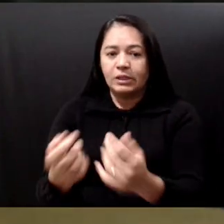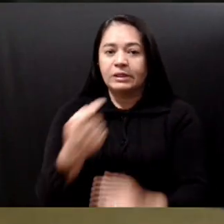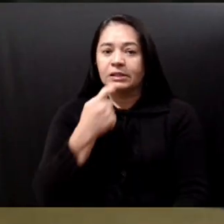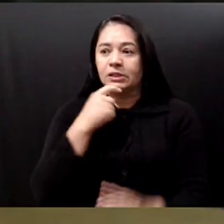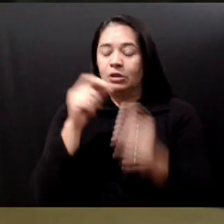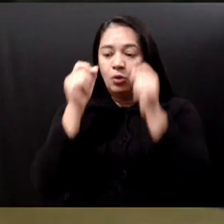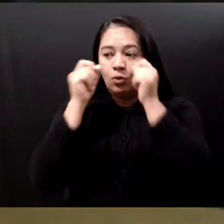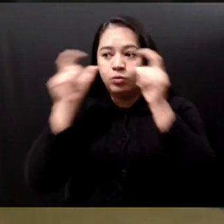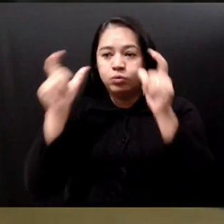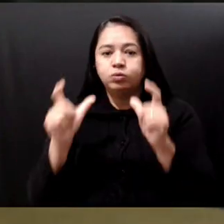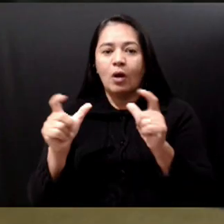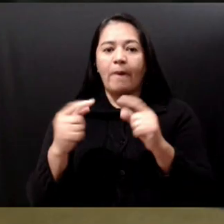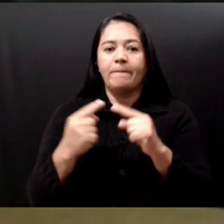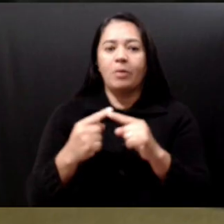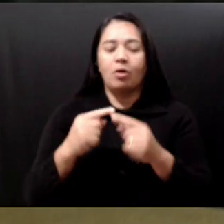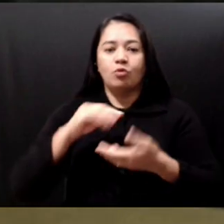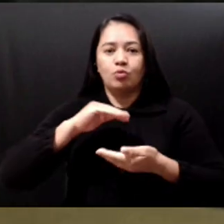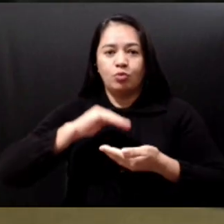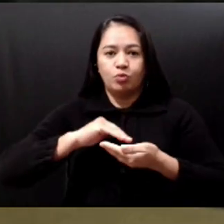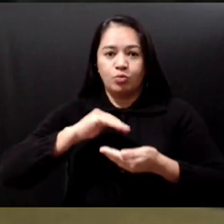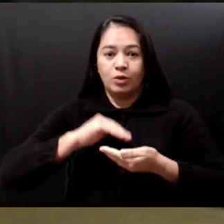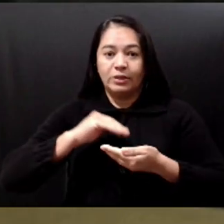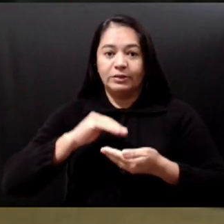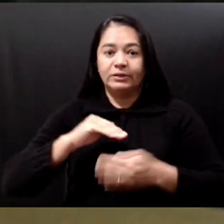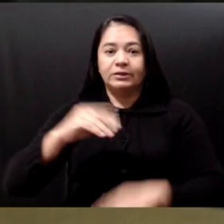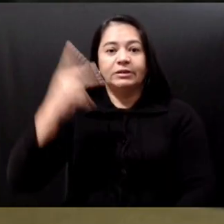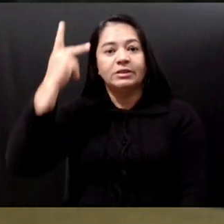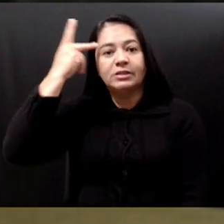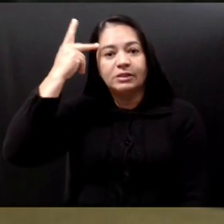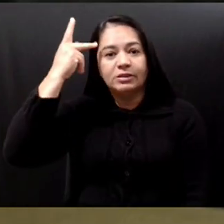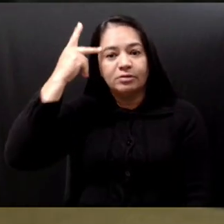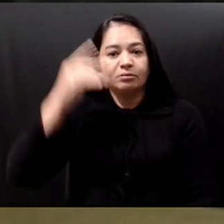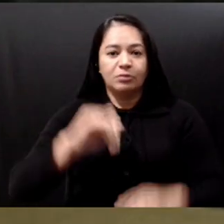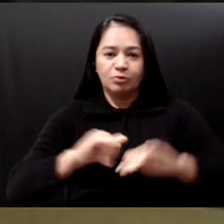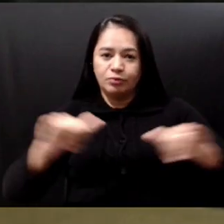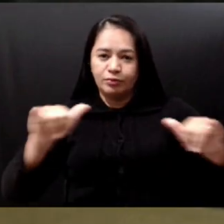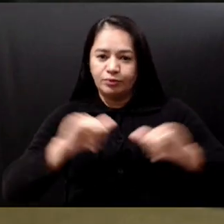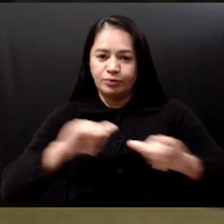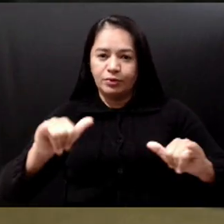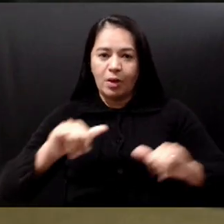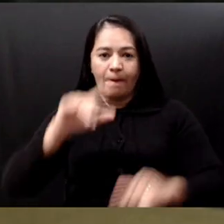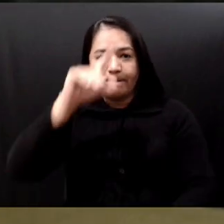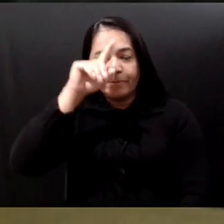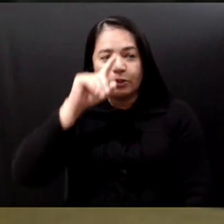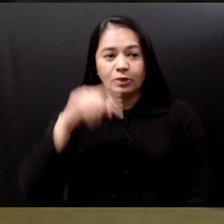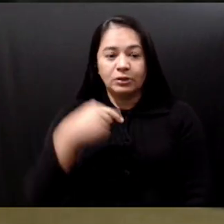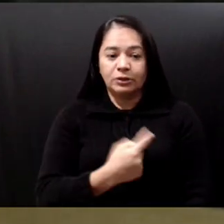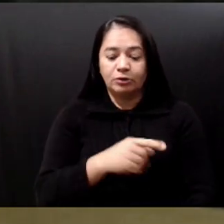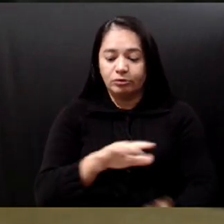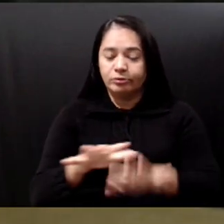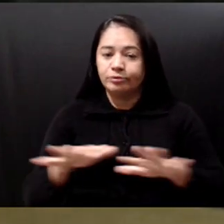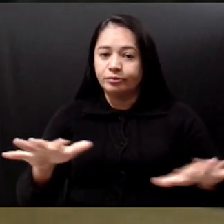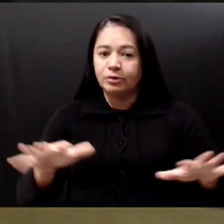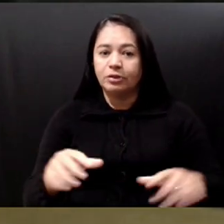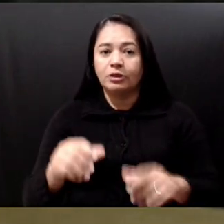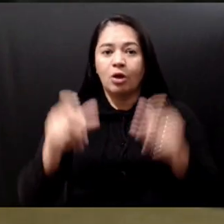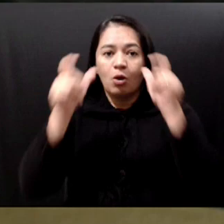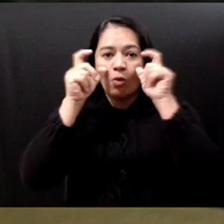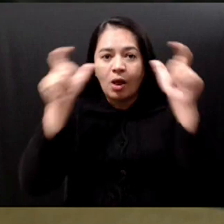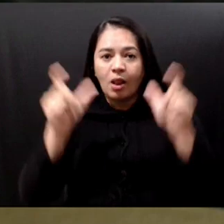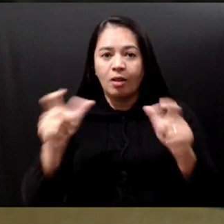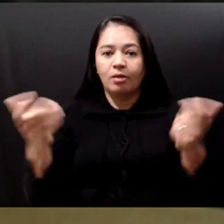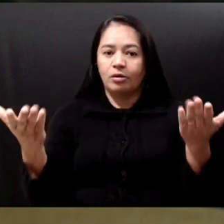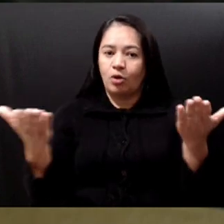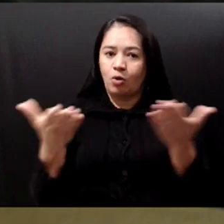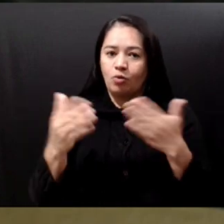São Paulo emitiu um alerta de risco elevado de incêndio para a nossa região. O alerta vale para hoje e segue até